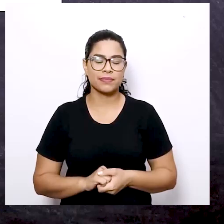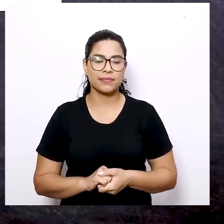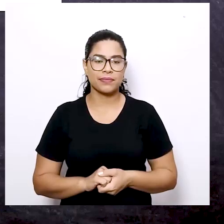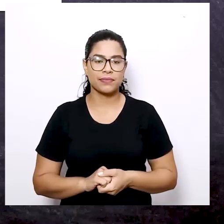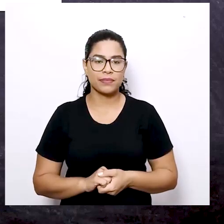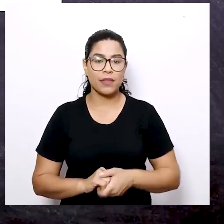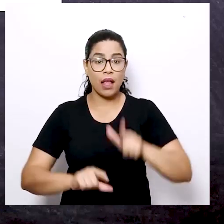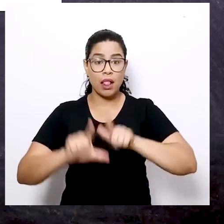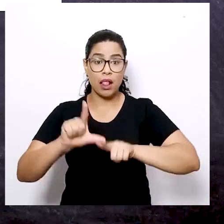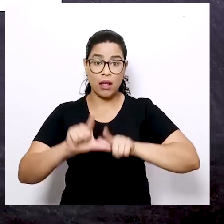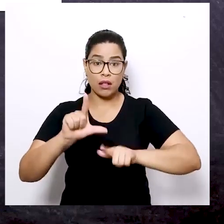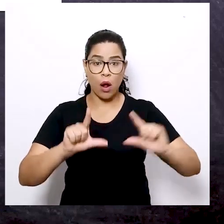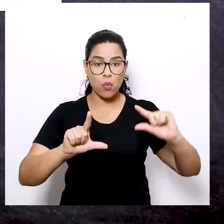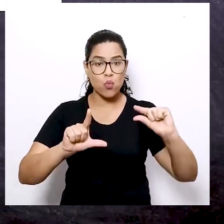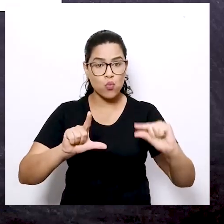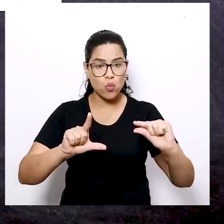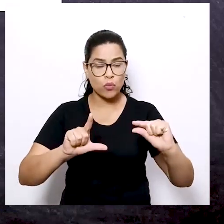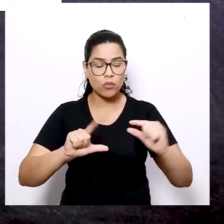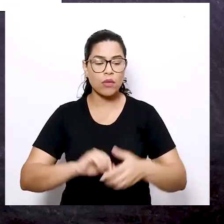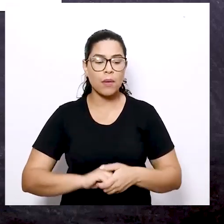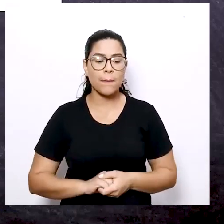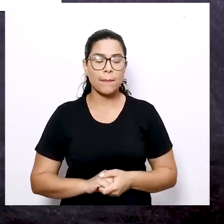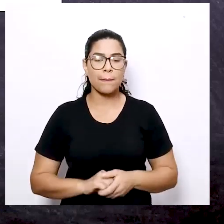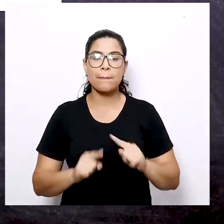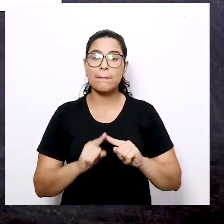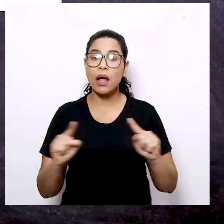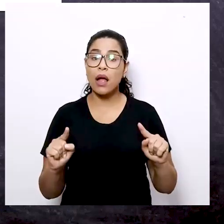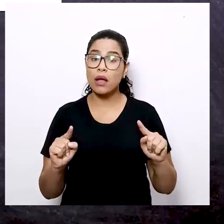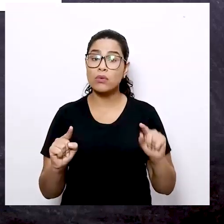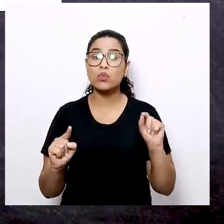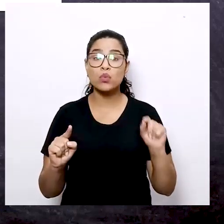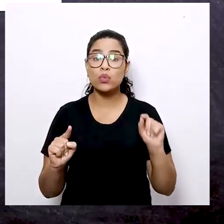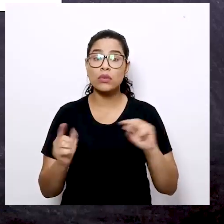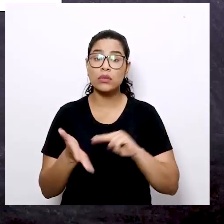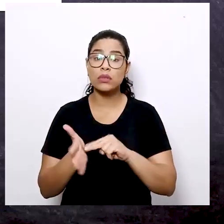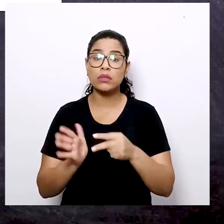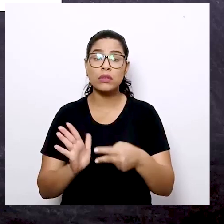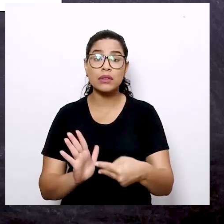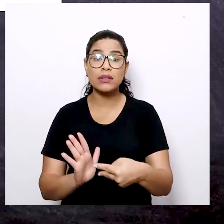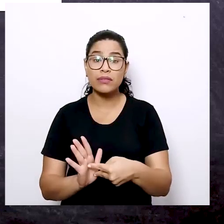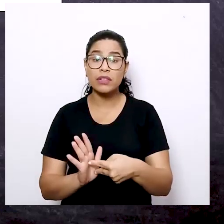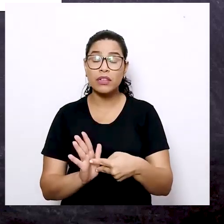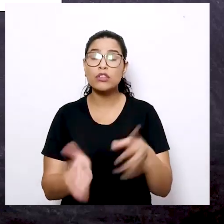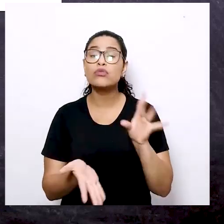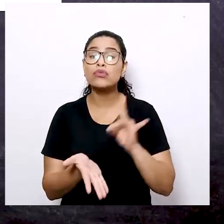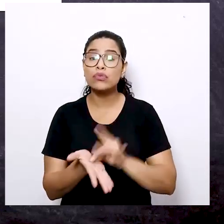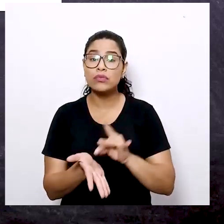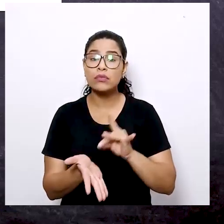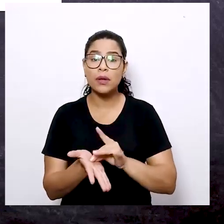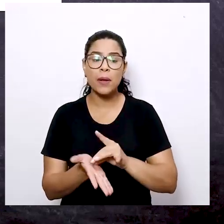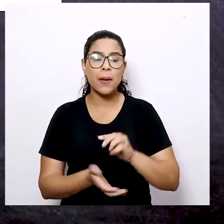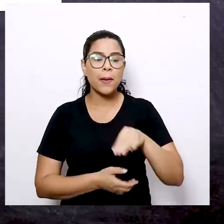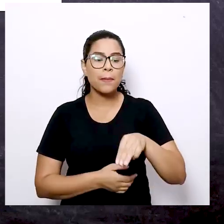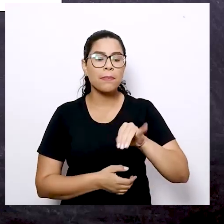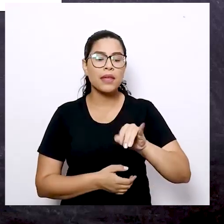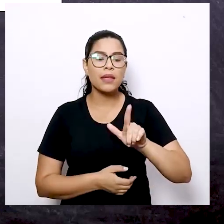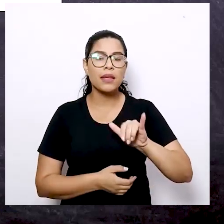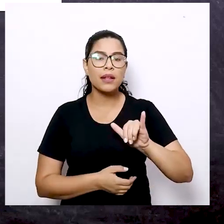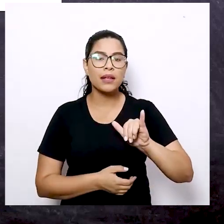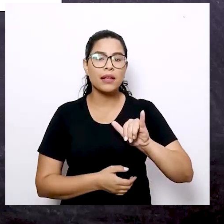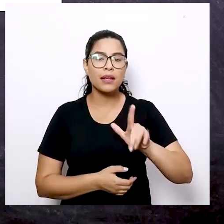com as letrinhas minúsculas ml, né? Mas isso significa, ml, significa